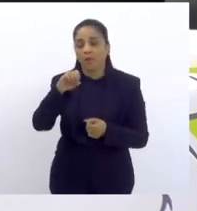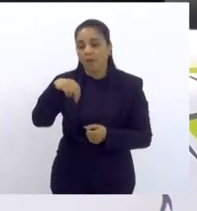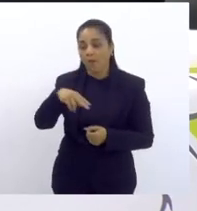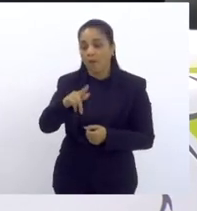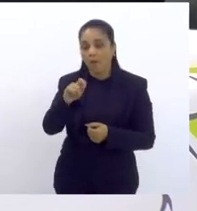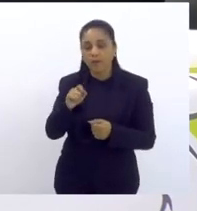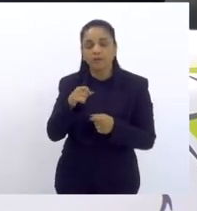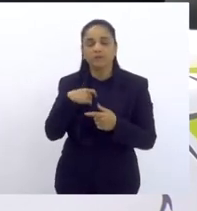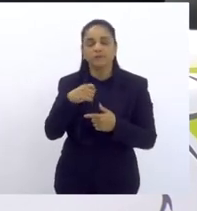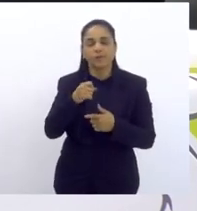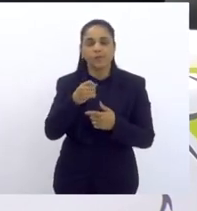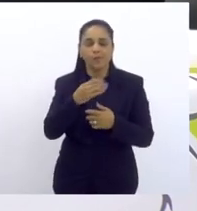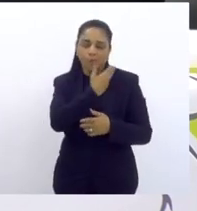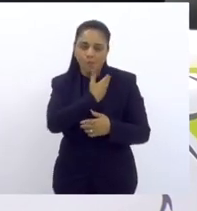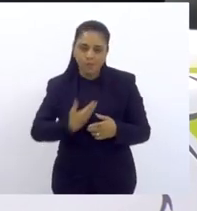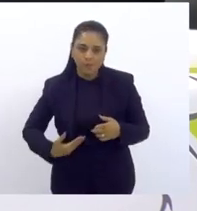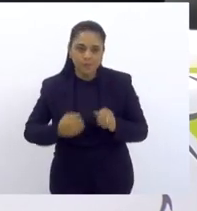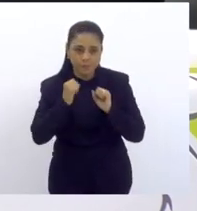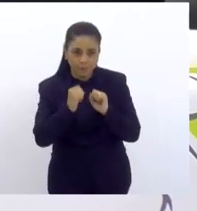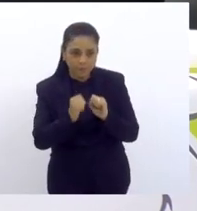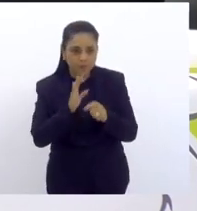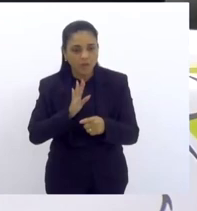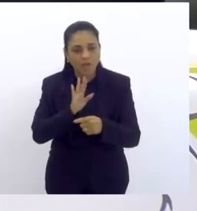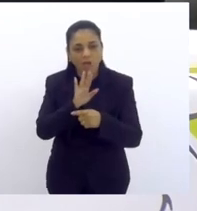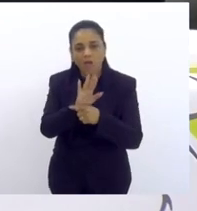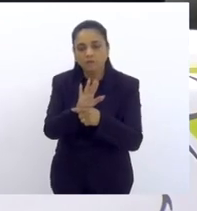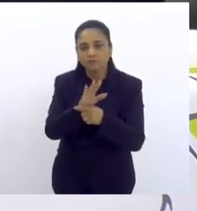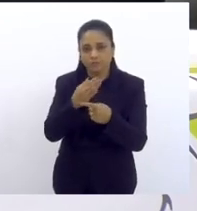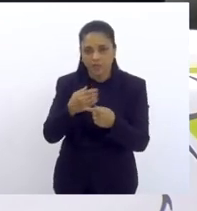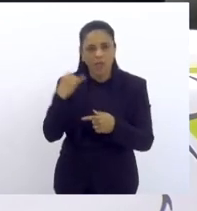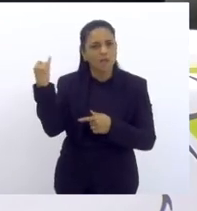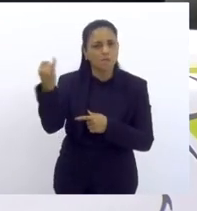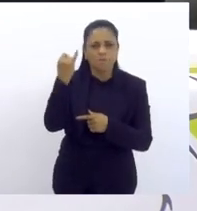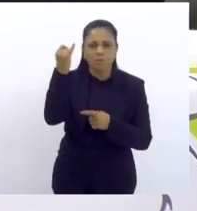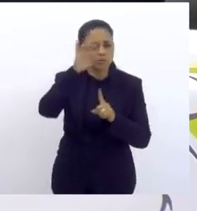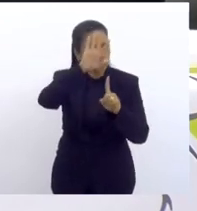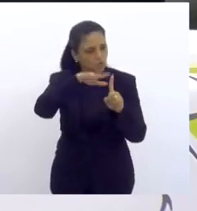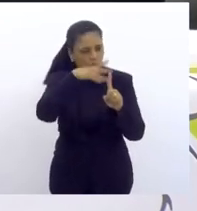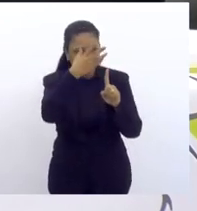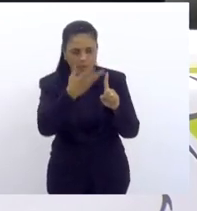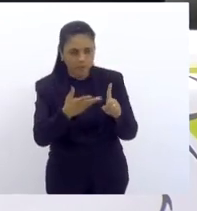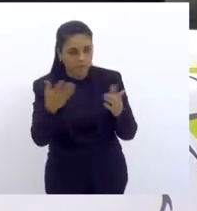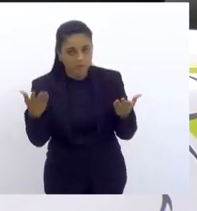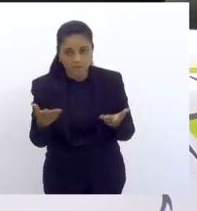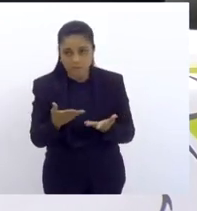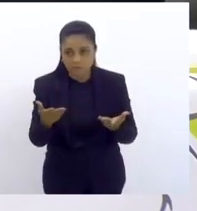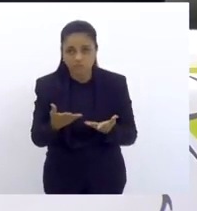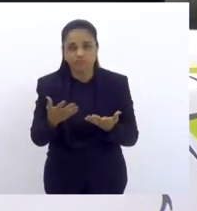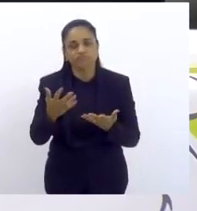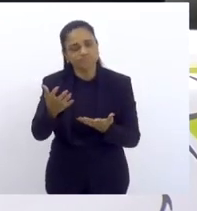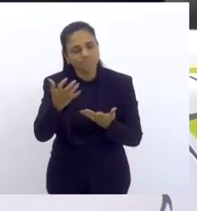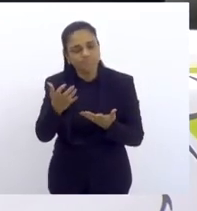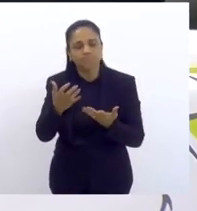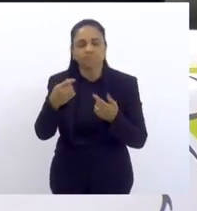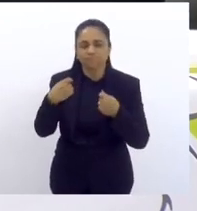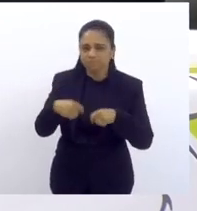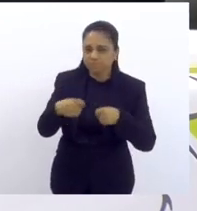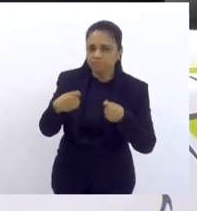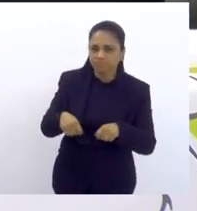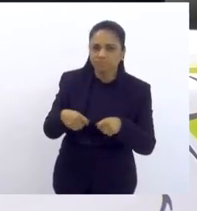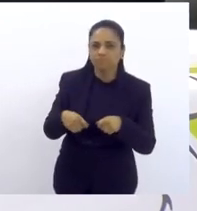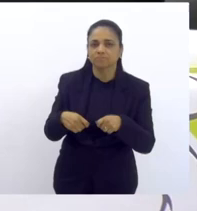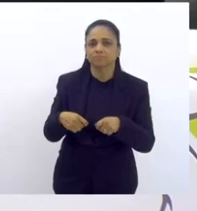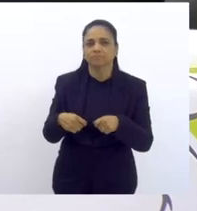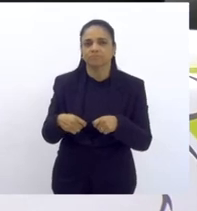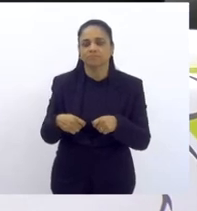da melhor forma possível então muito importante essa homenagem de hoje é isso que a gente precisa mesmo